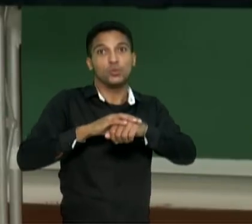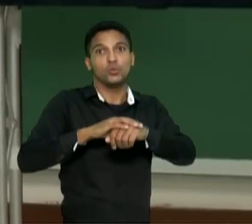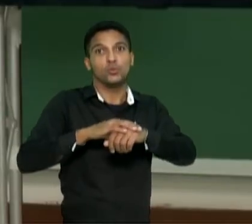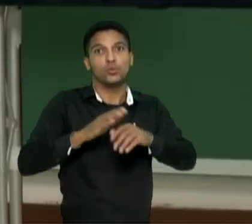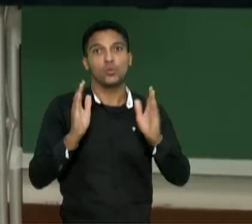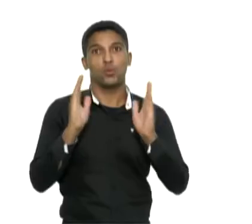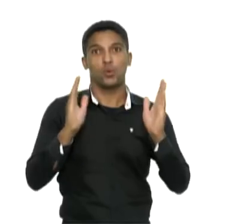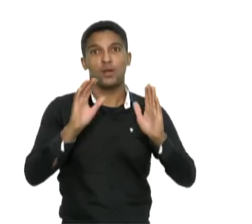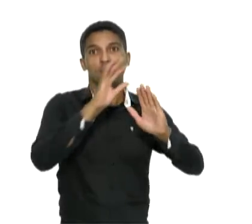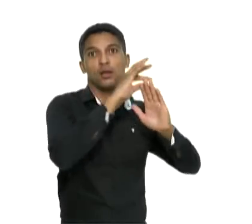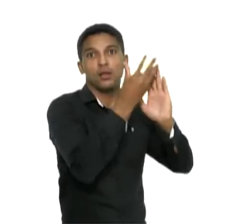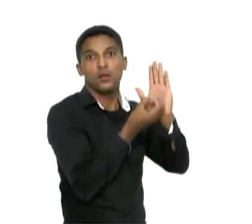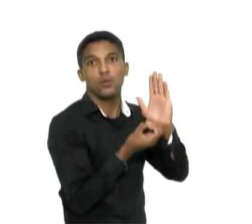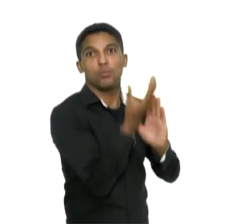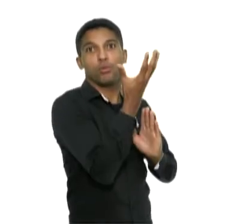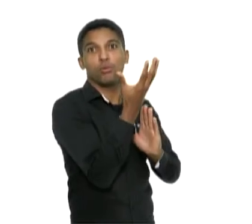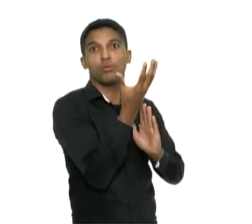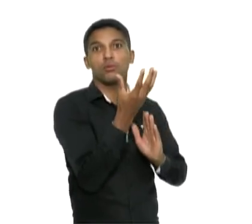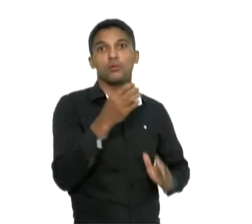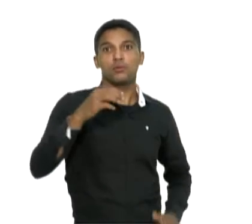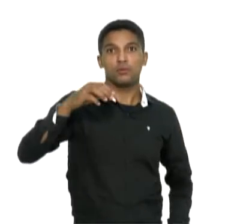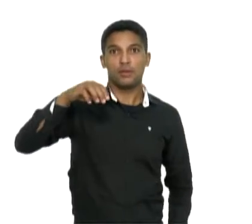essa questão.